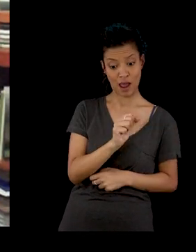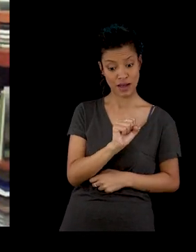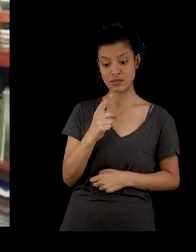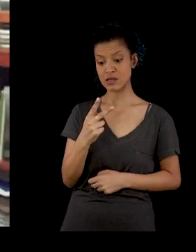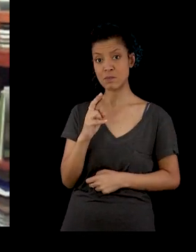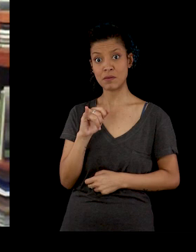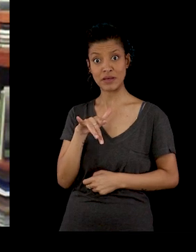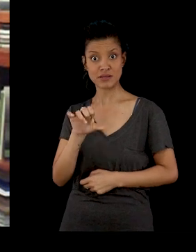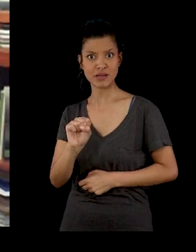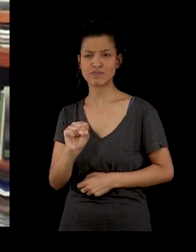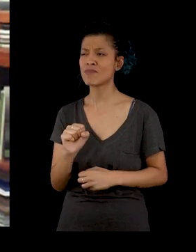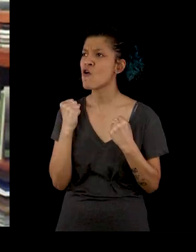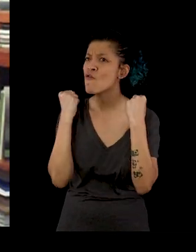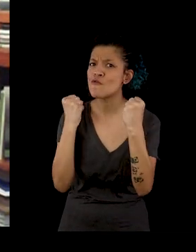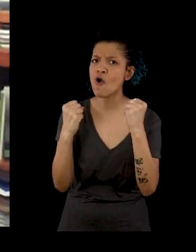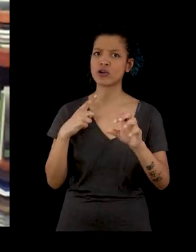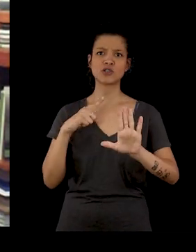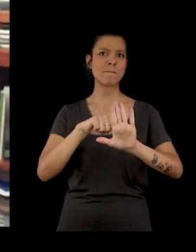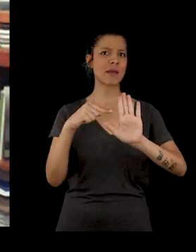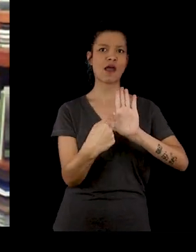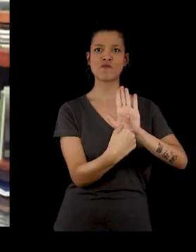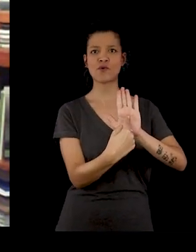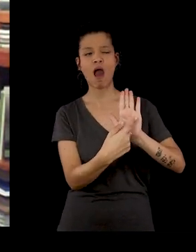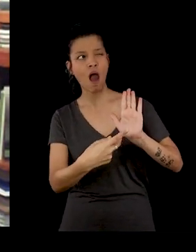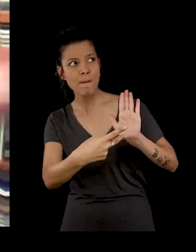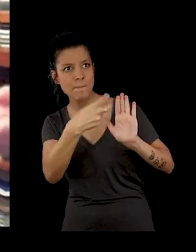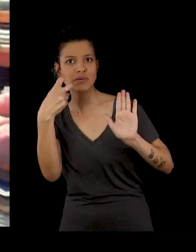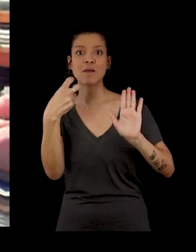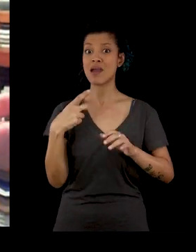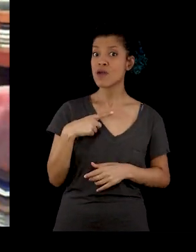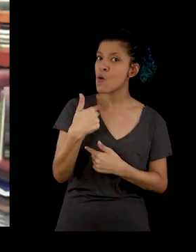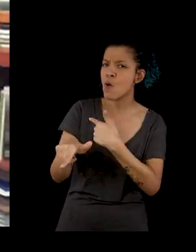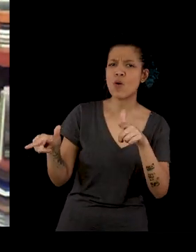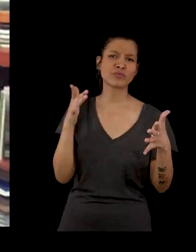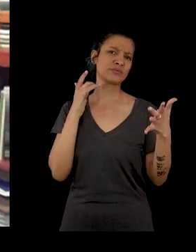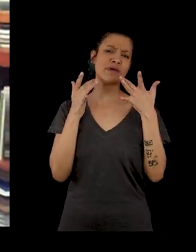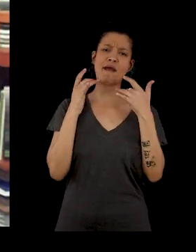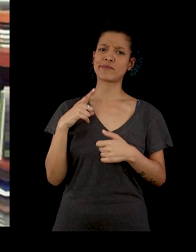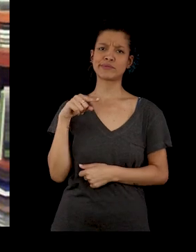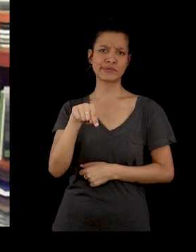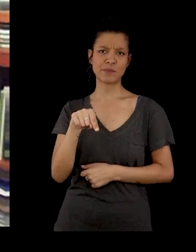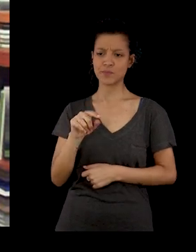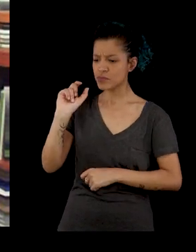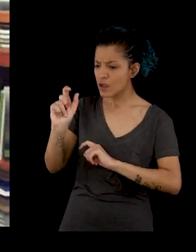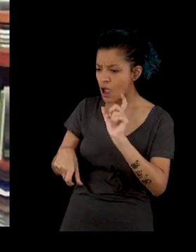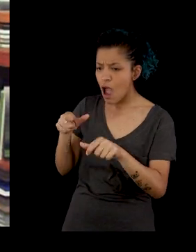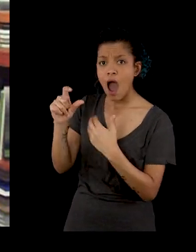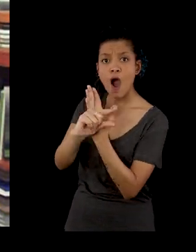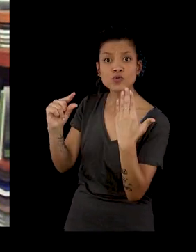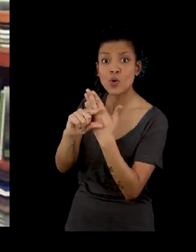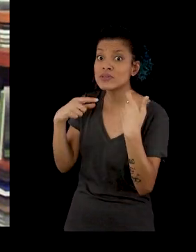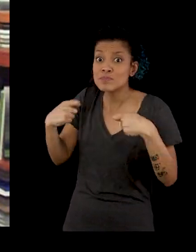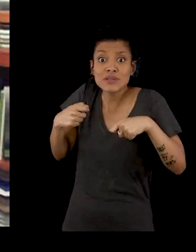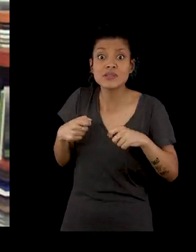uma enorme metáfora, e inúmeras outras peças. Quer dizer, os autores passaram a